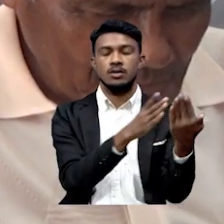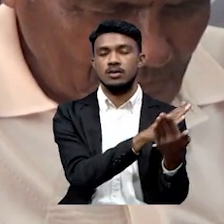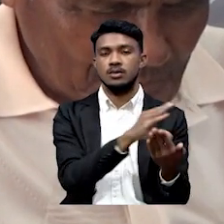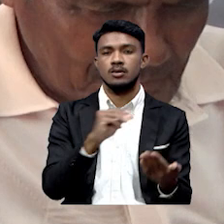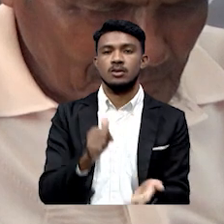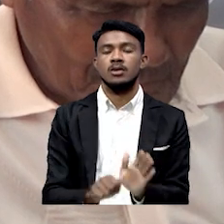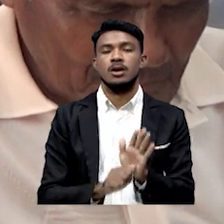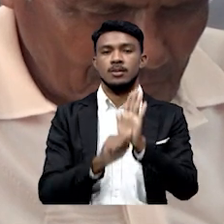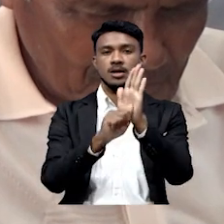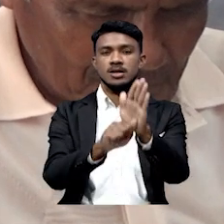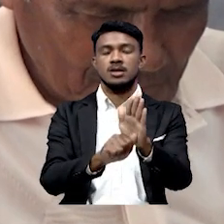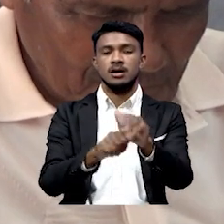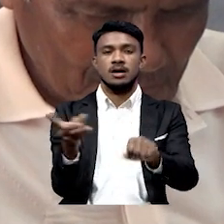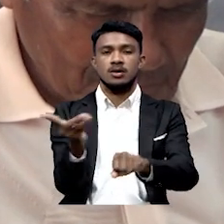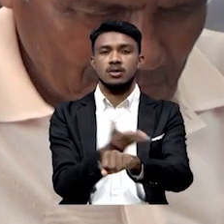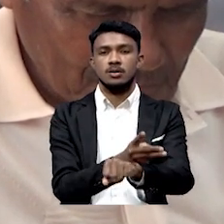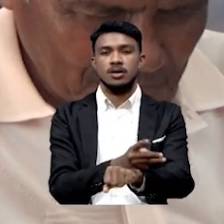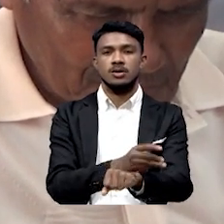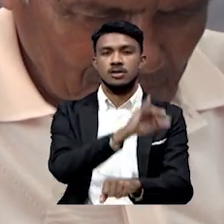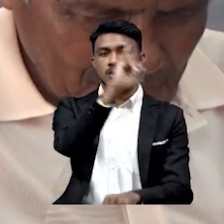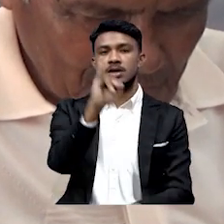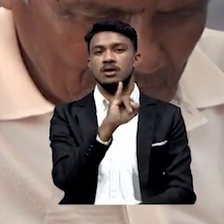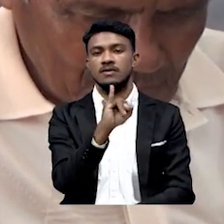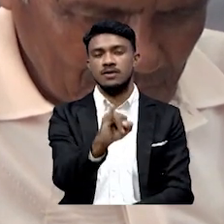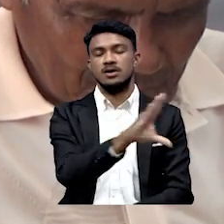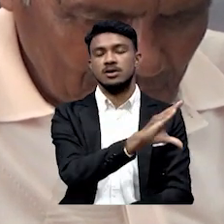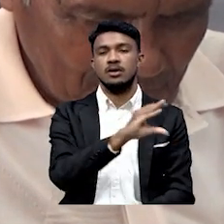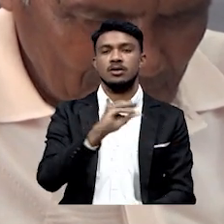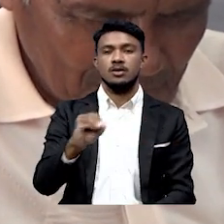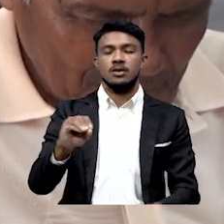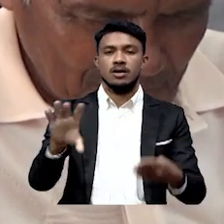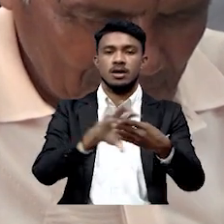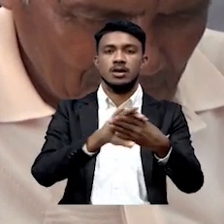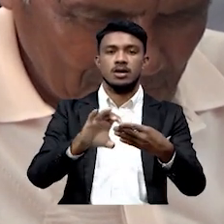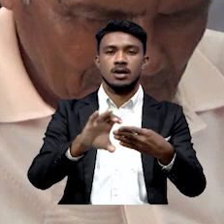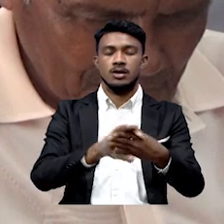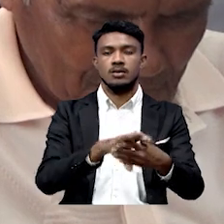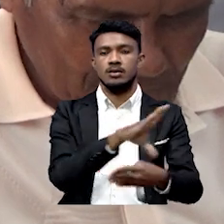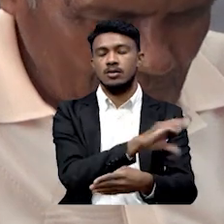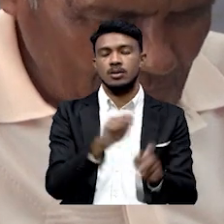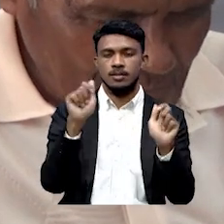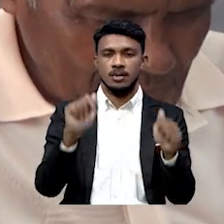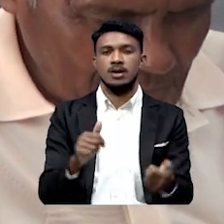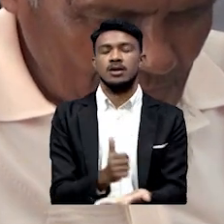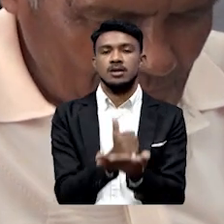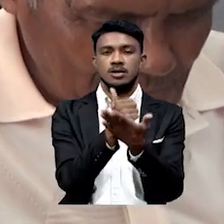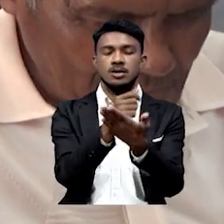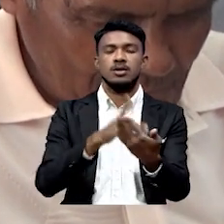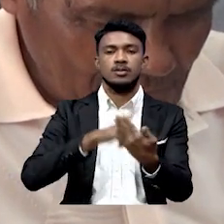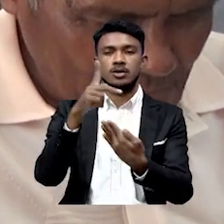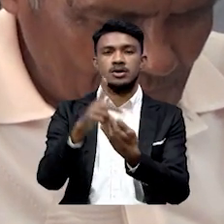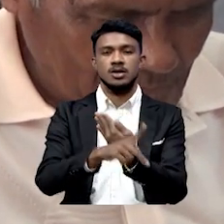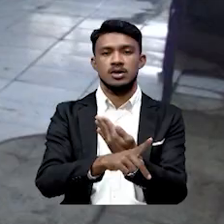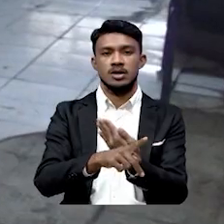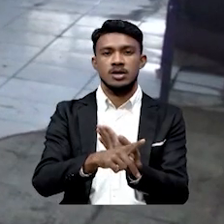apresenta documentos identificação, ca, cartão eleitor, odibele facilita processo